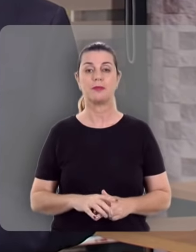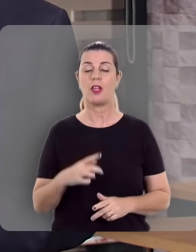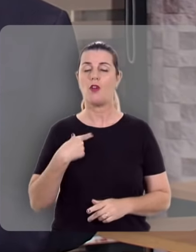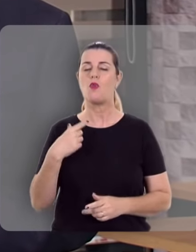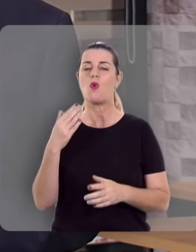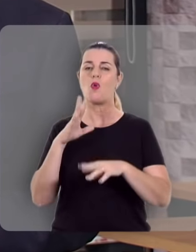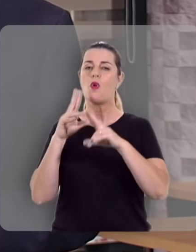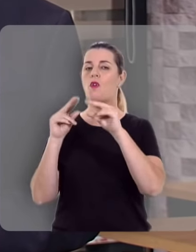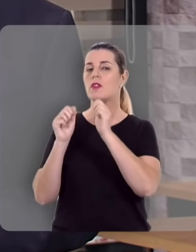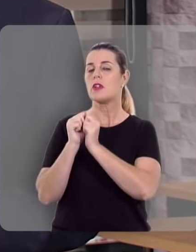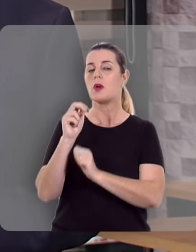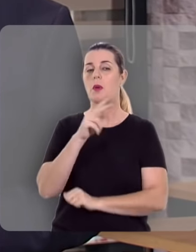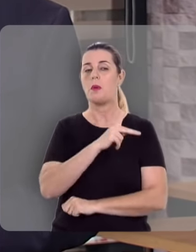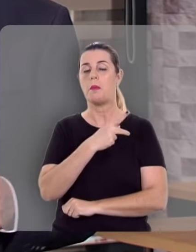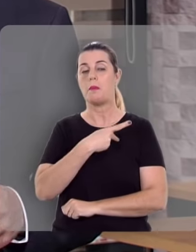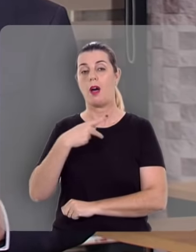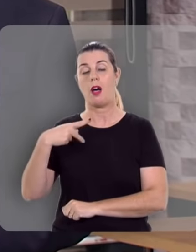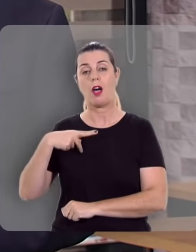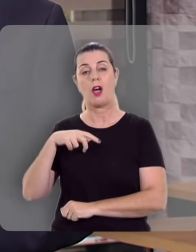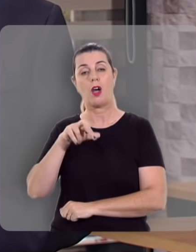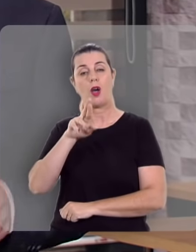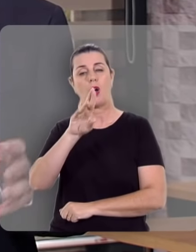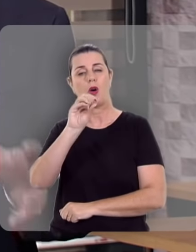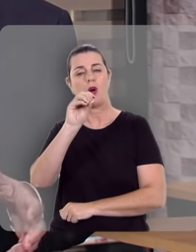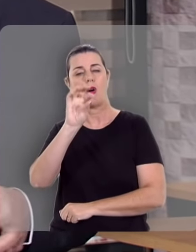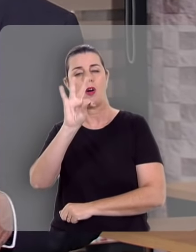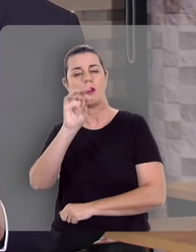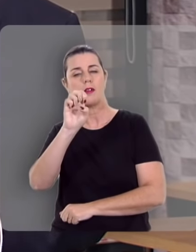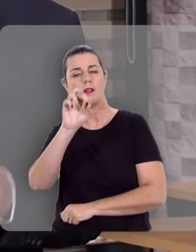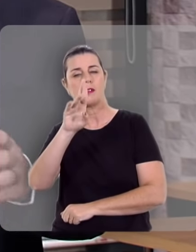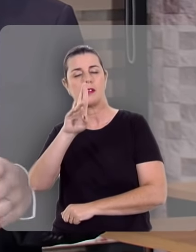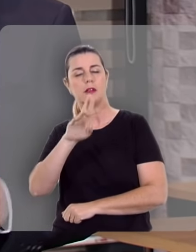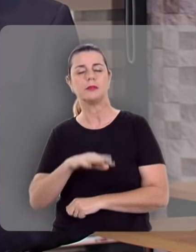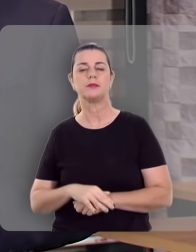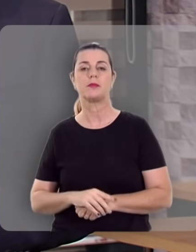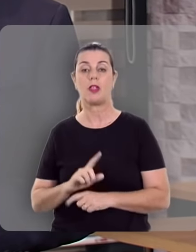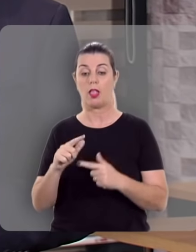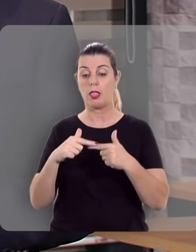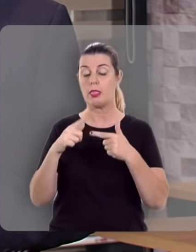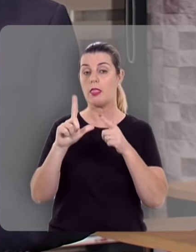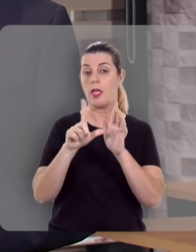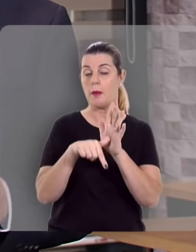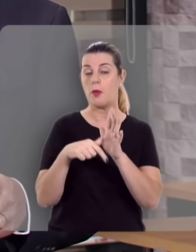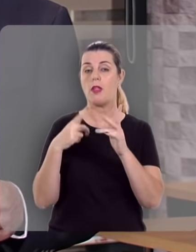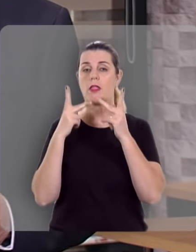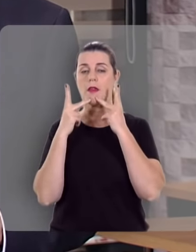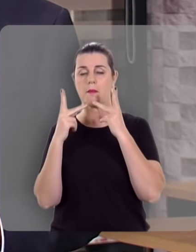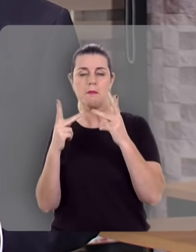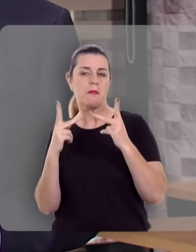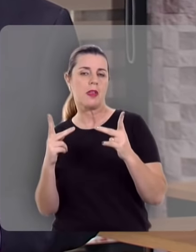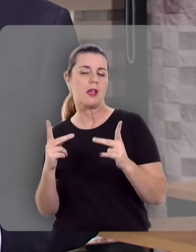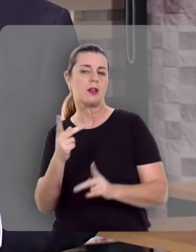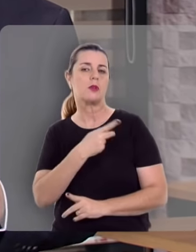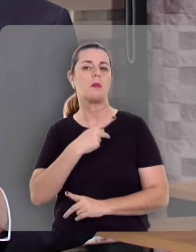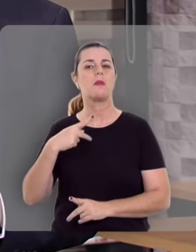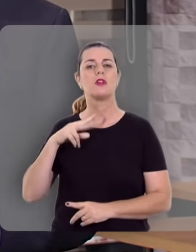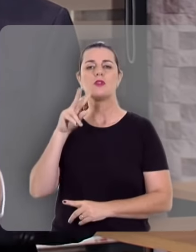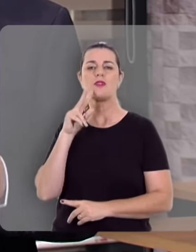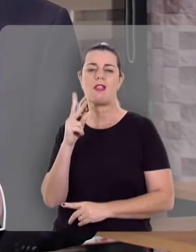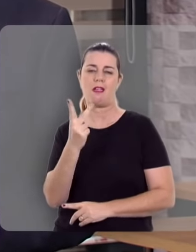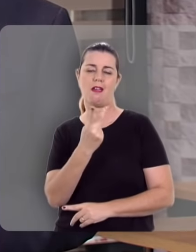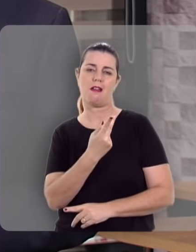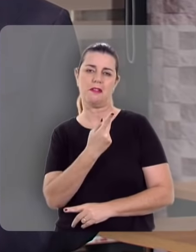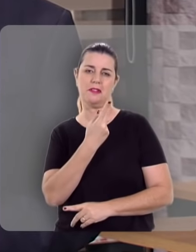vou conversar com o pastor Roster Guimarães Lopes sobre esse assunto e logo na sequência nós teremos a mensagem do